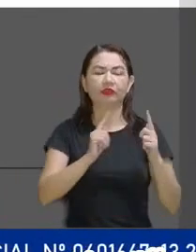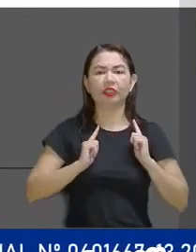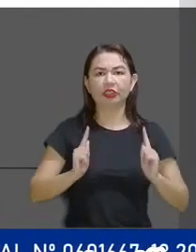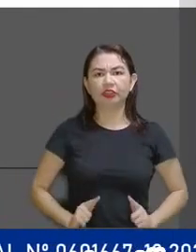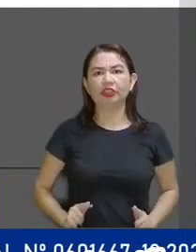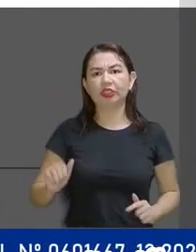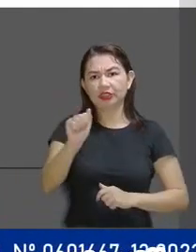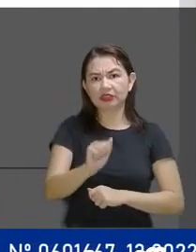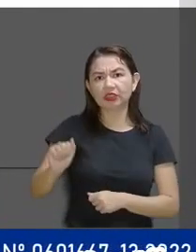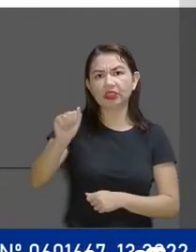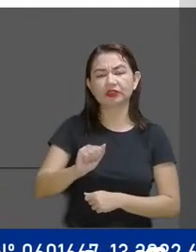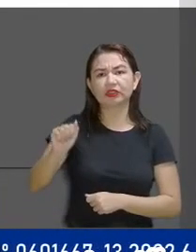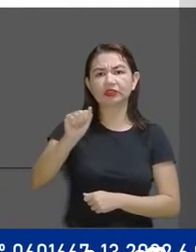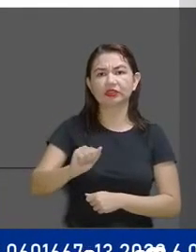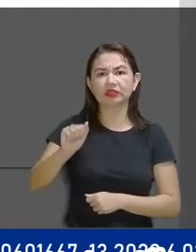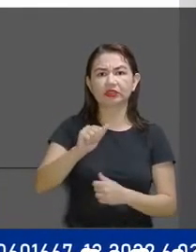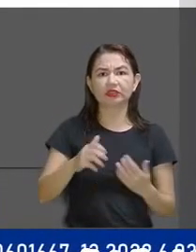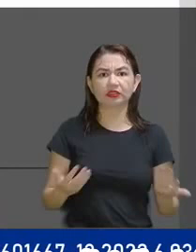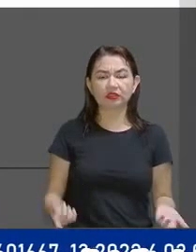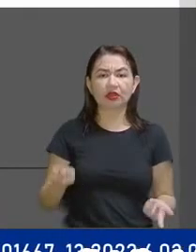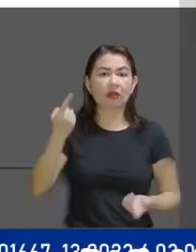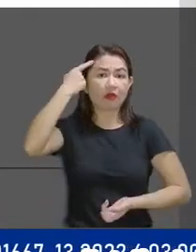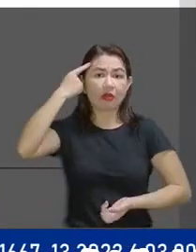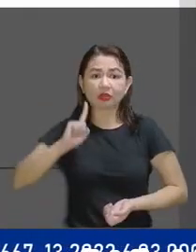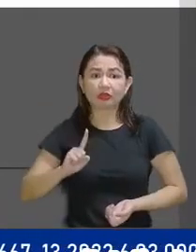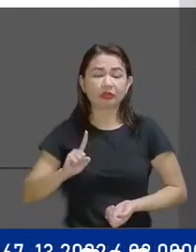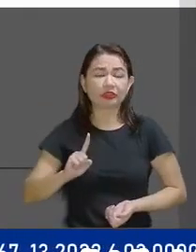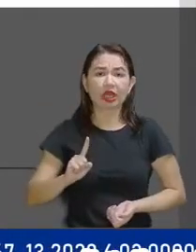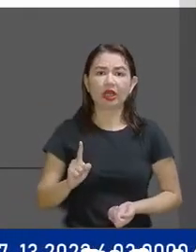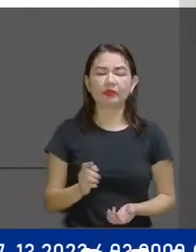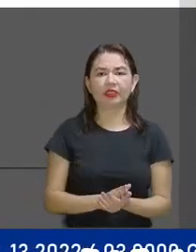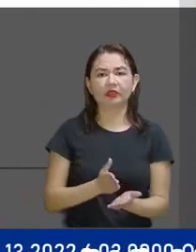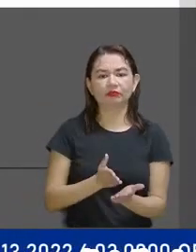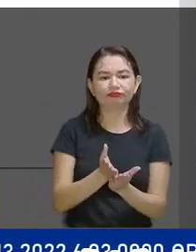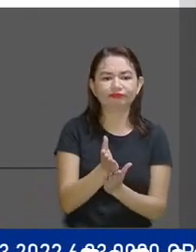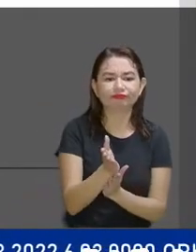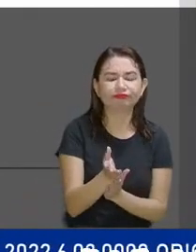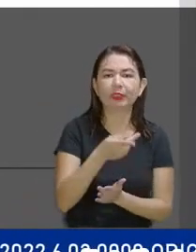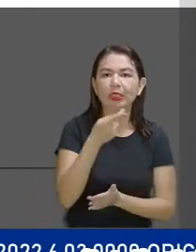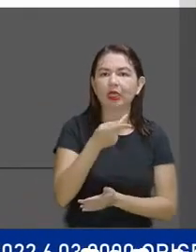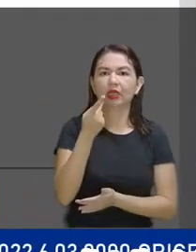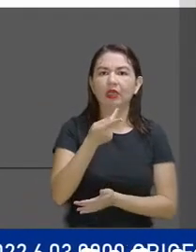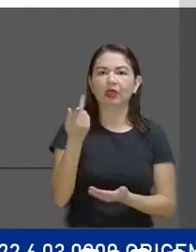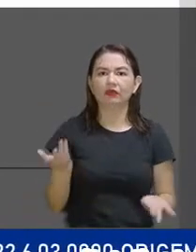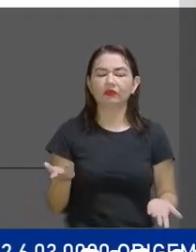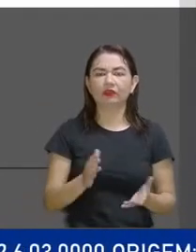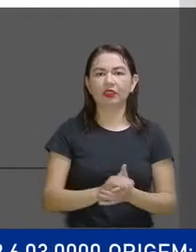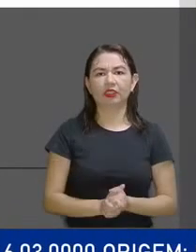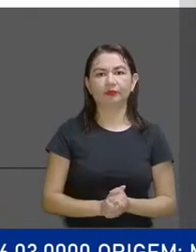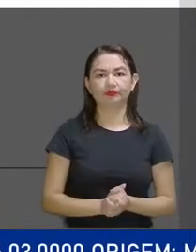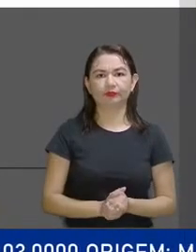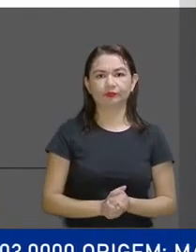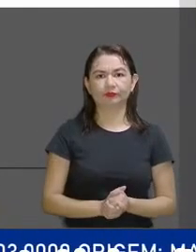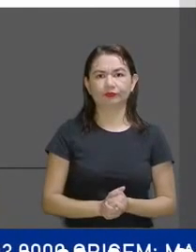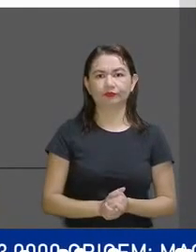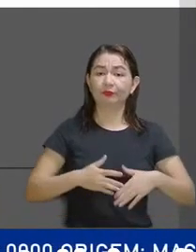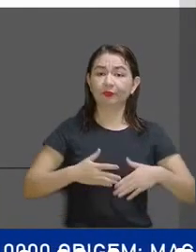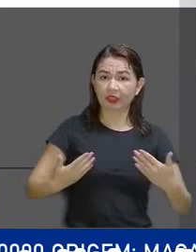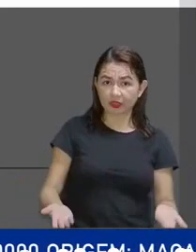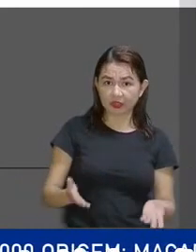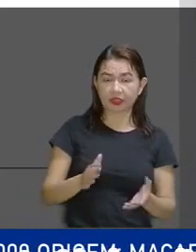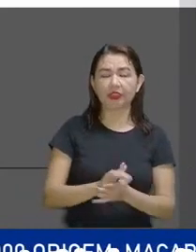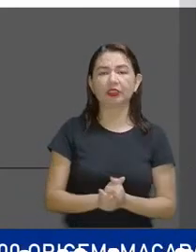tenham divergências tão banais num trato de assuntos tão relevantes como as circunstâncias da aquisição de tais produtos para distribuição.